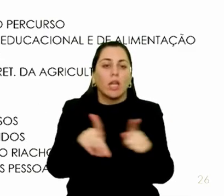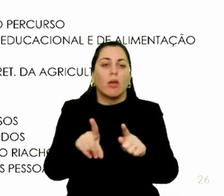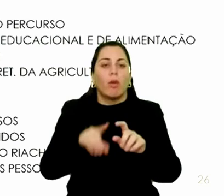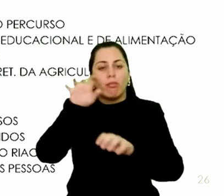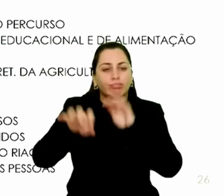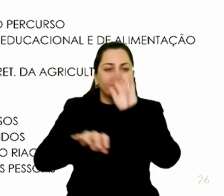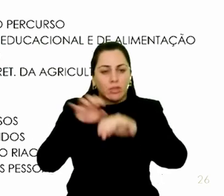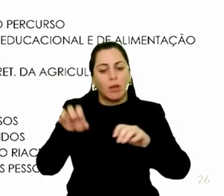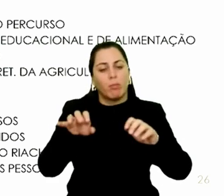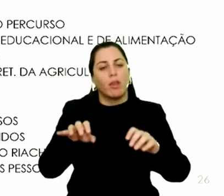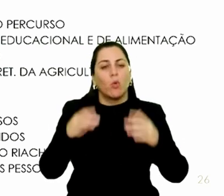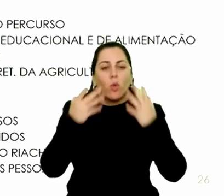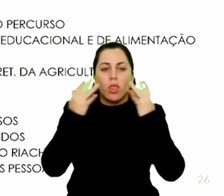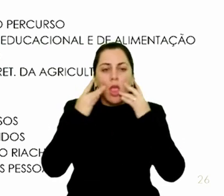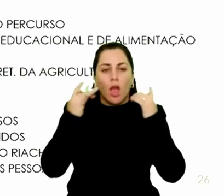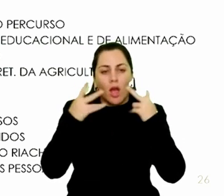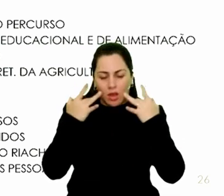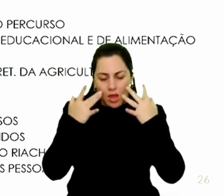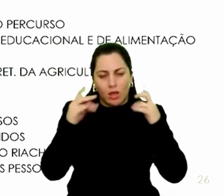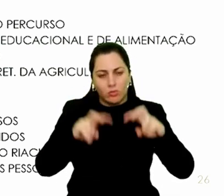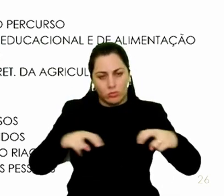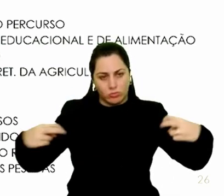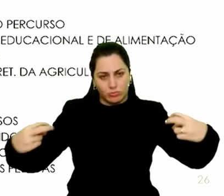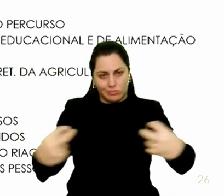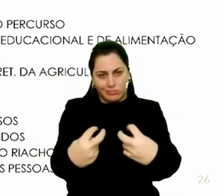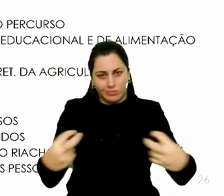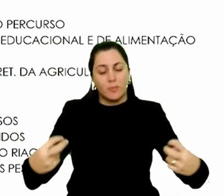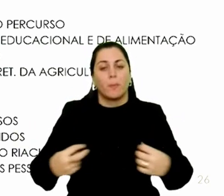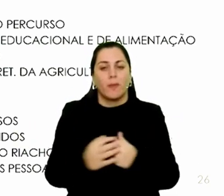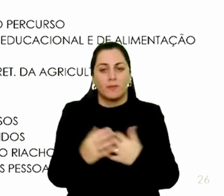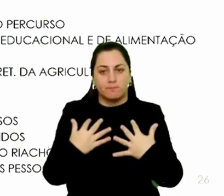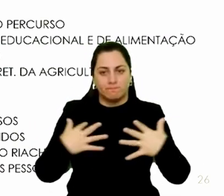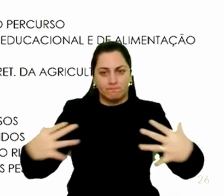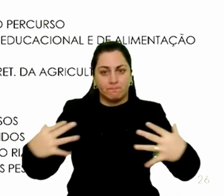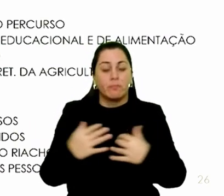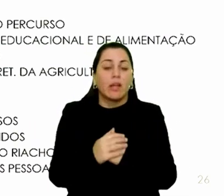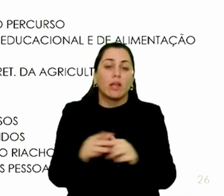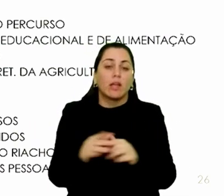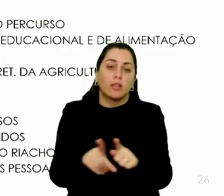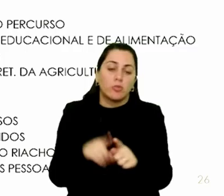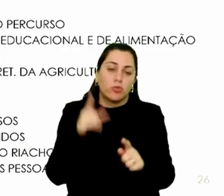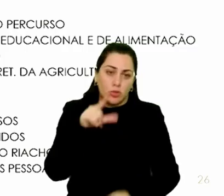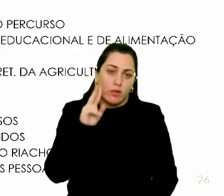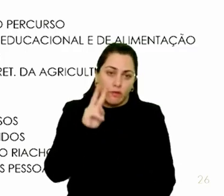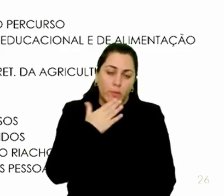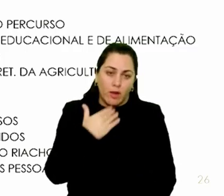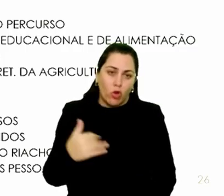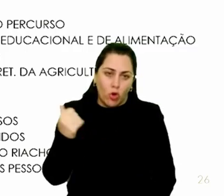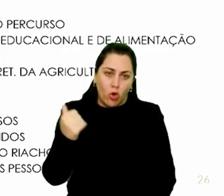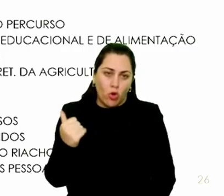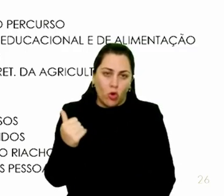o anfiteatro. Então, vocês podem observar que aqui um pouco melhor, um pouco